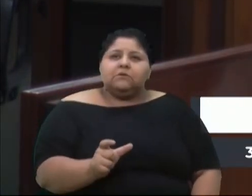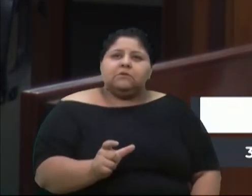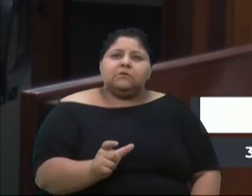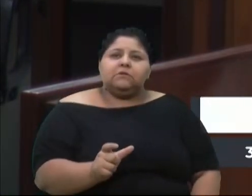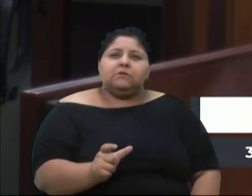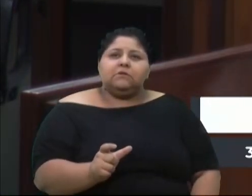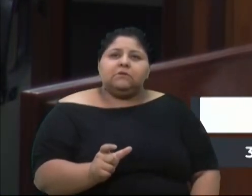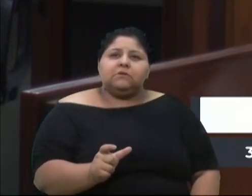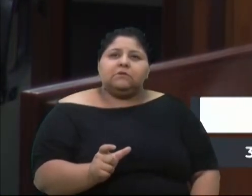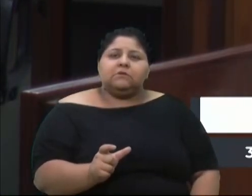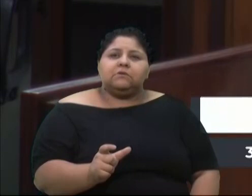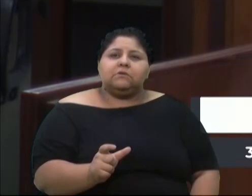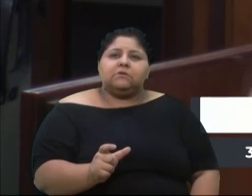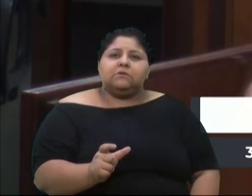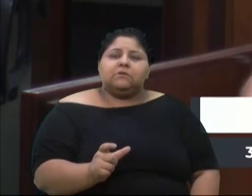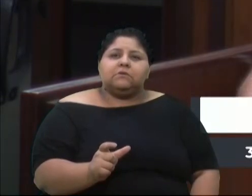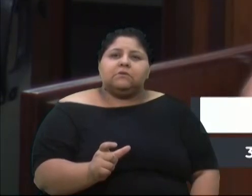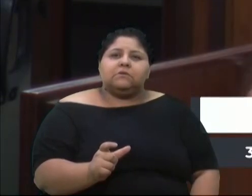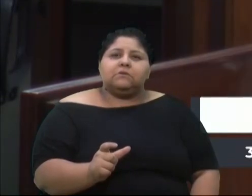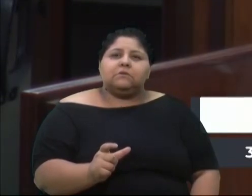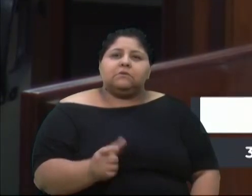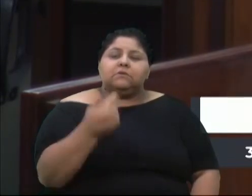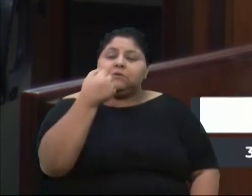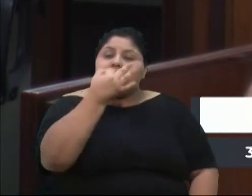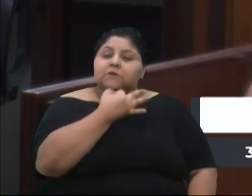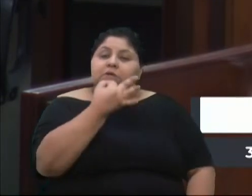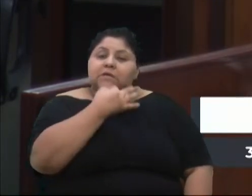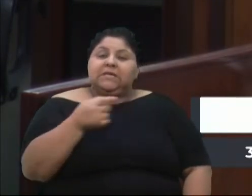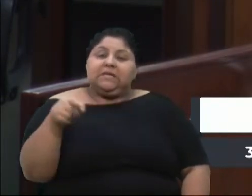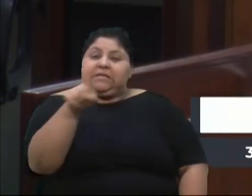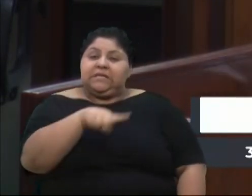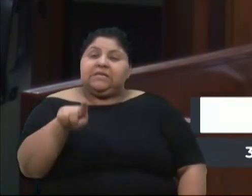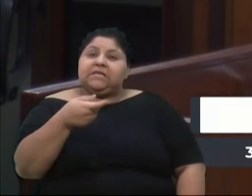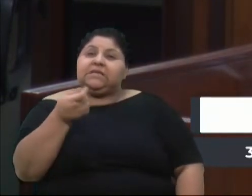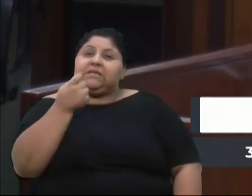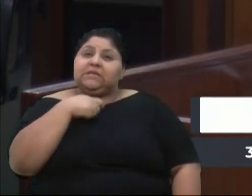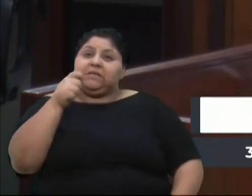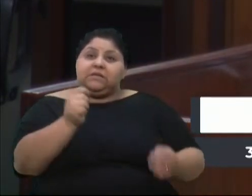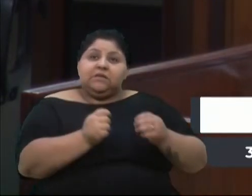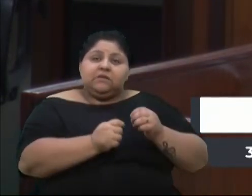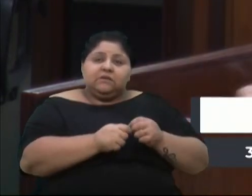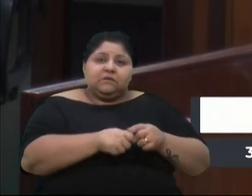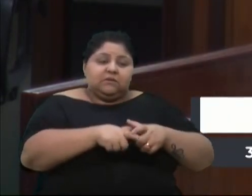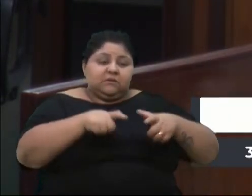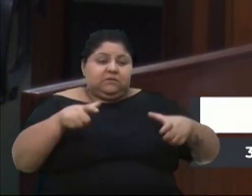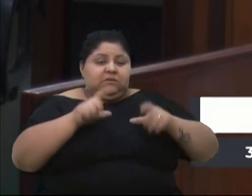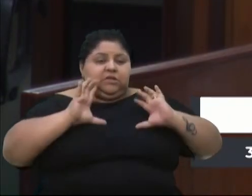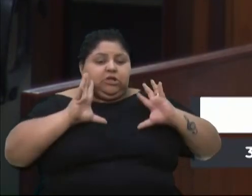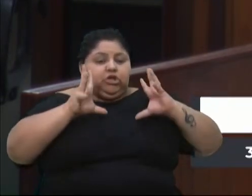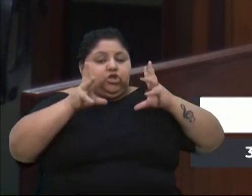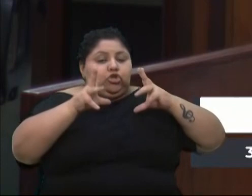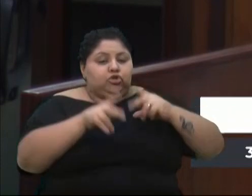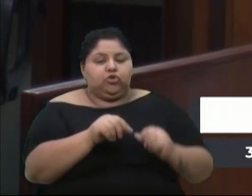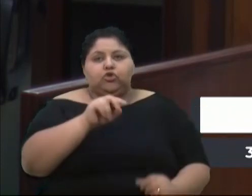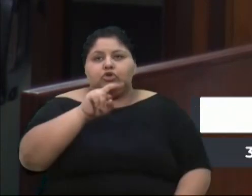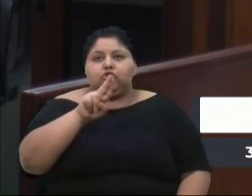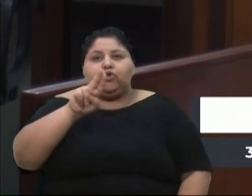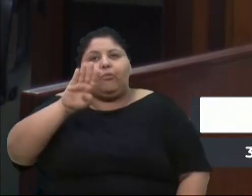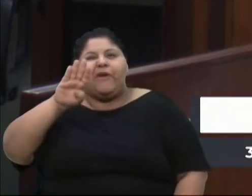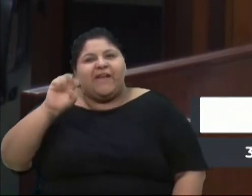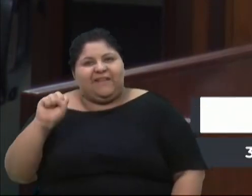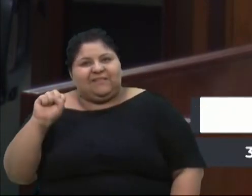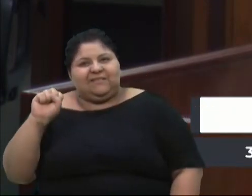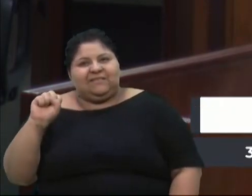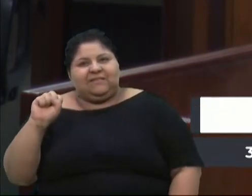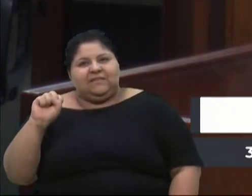UBS. Aliás, Caxias do Sul precisa ampliar todas as UBS dos bairros.